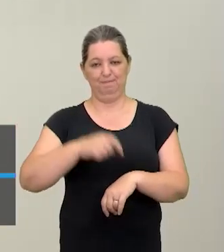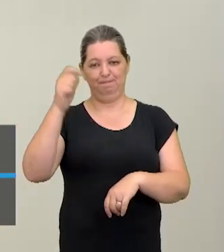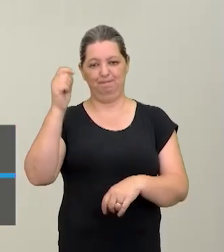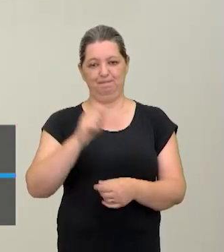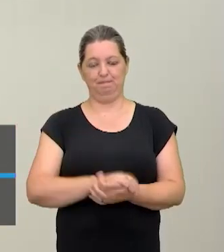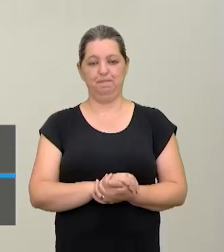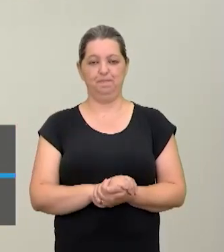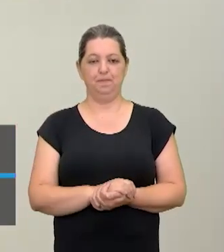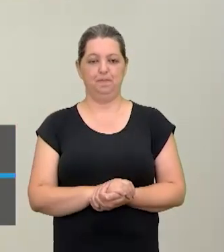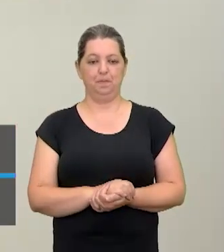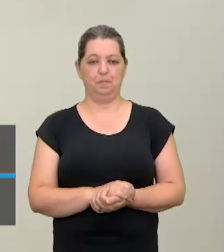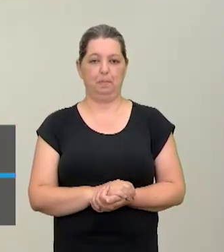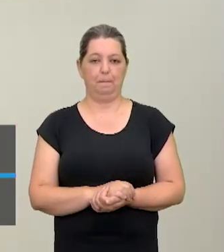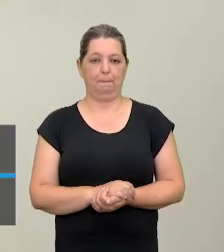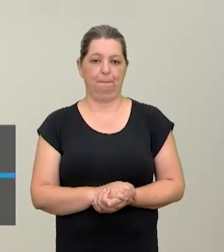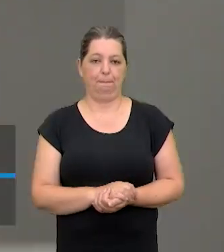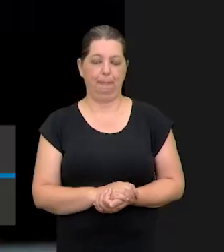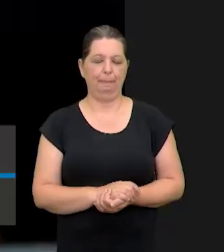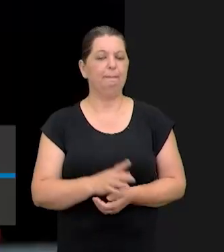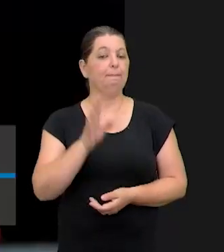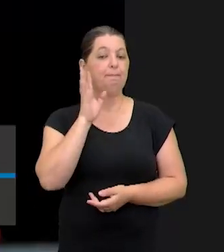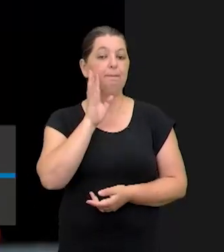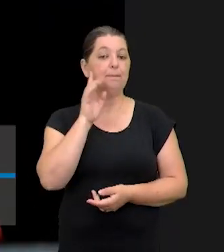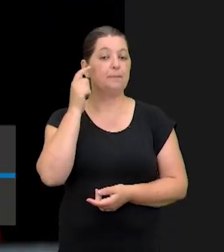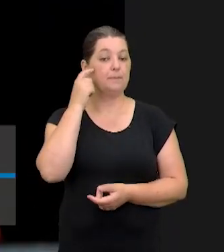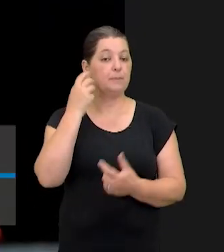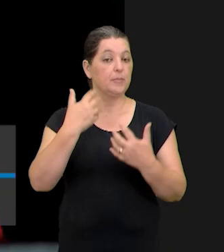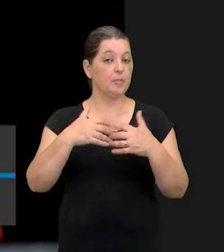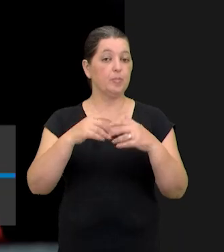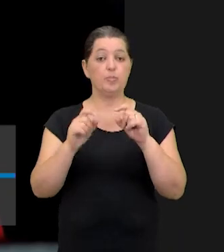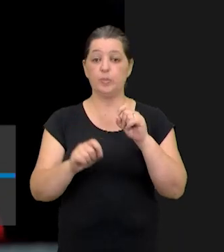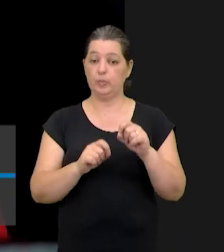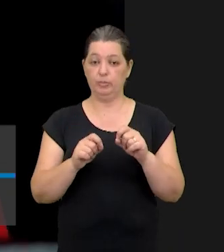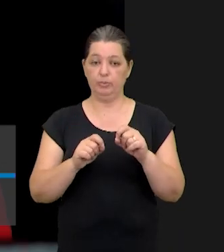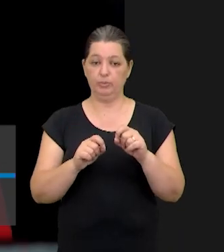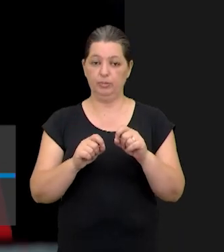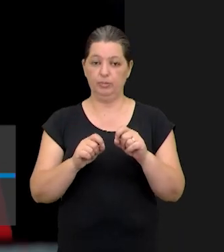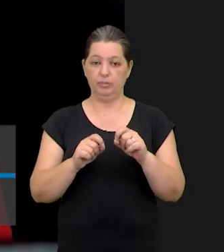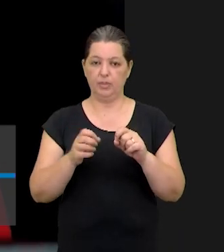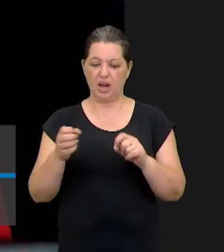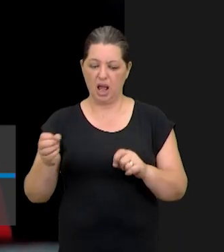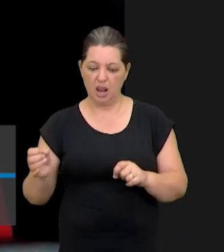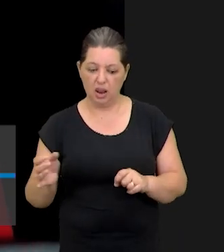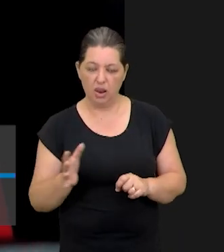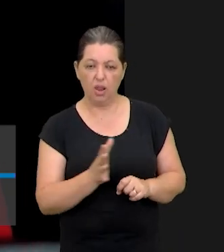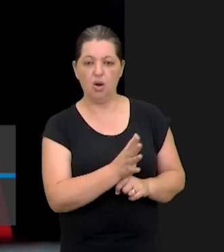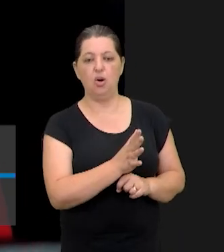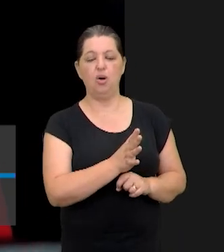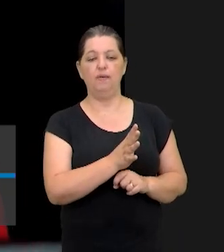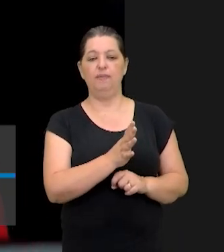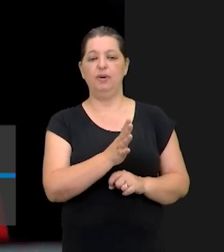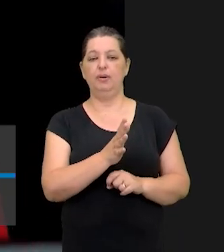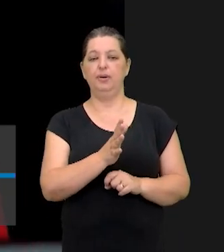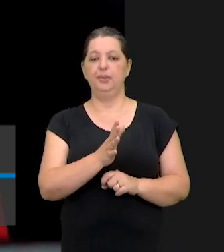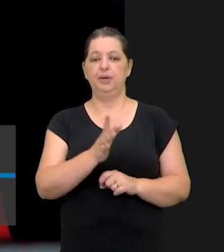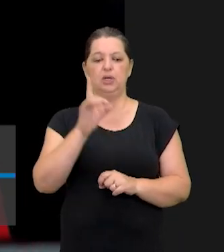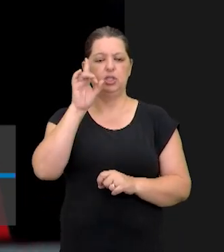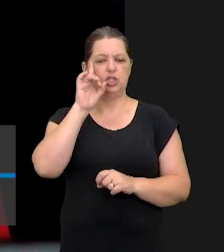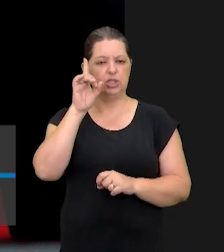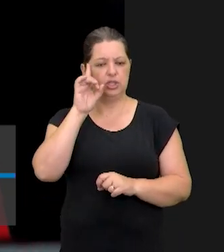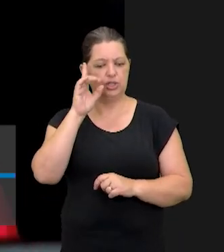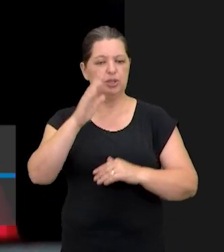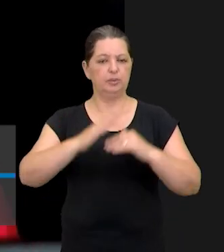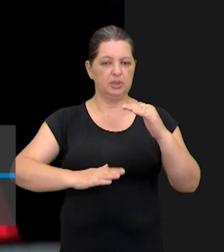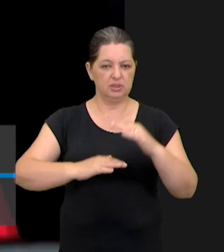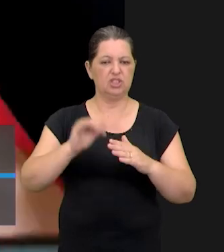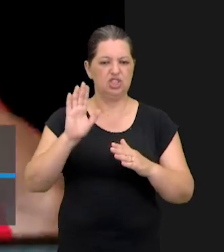É legal, pro Anderson, a gente pensar que é uma nova rotina, né? Então, a gente tinha uma rotina